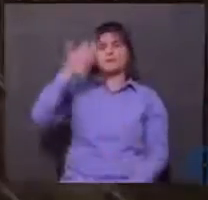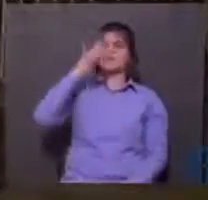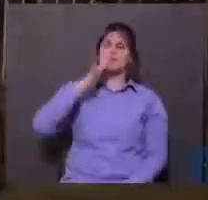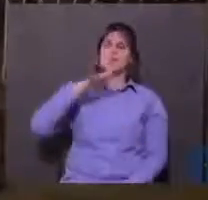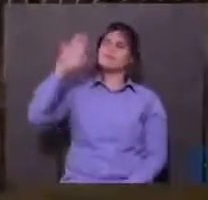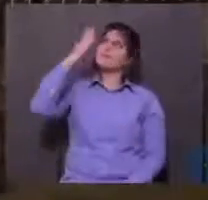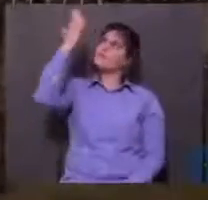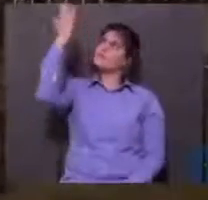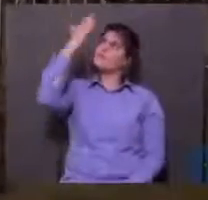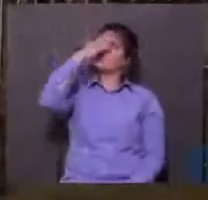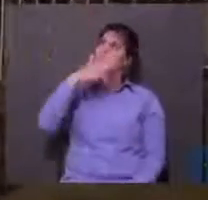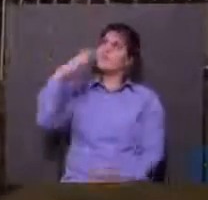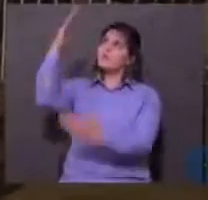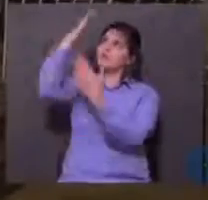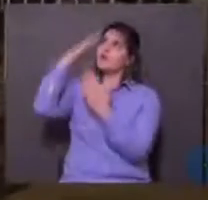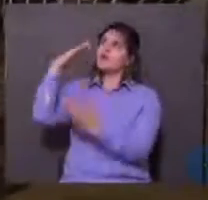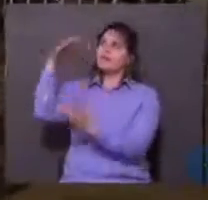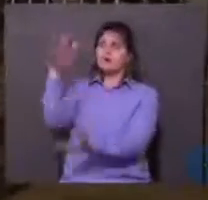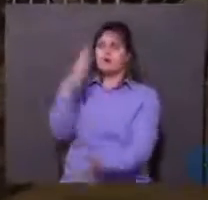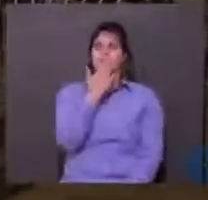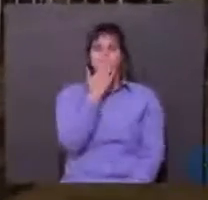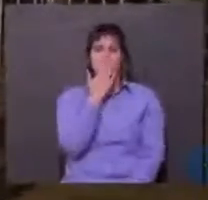glória de Jerusalém.